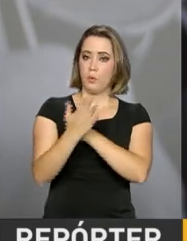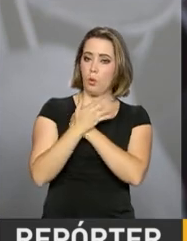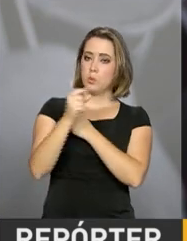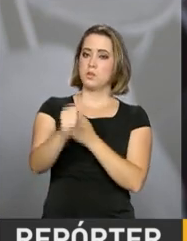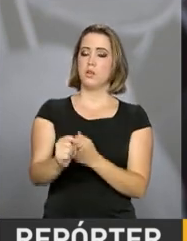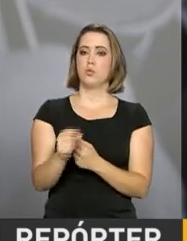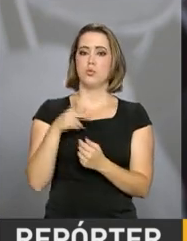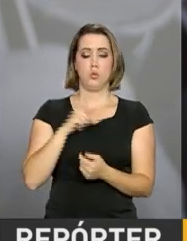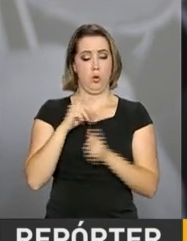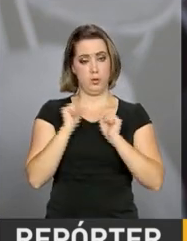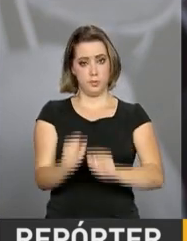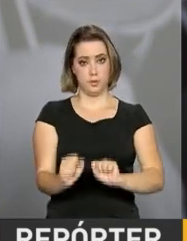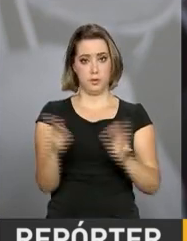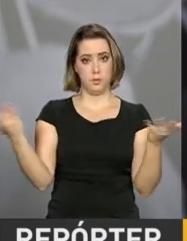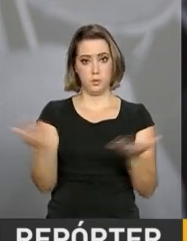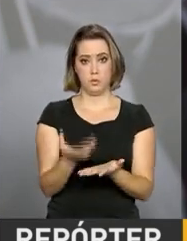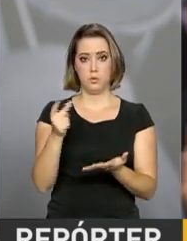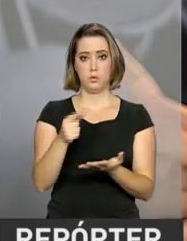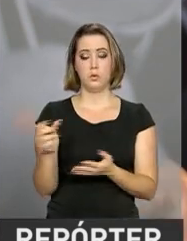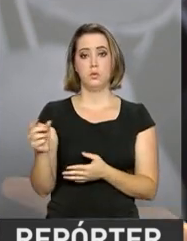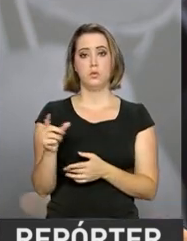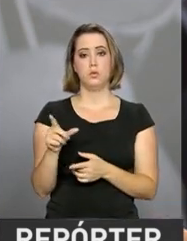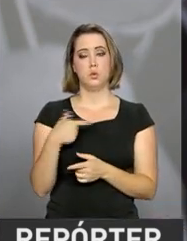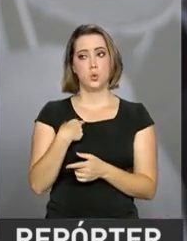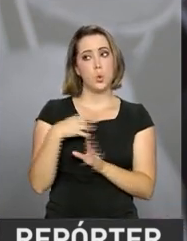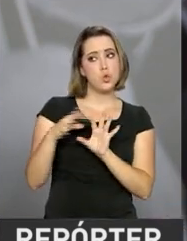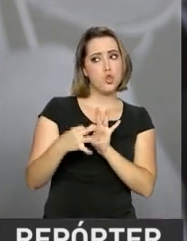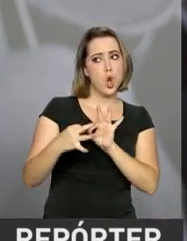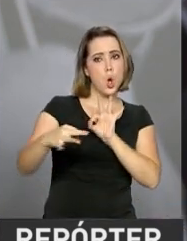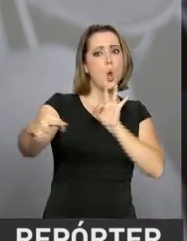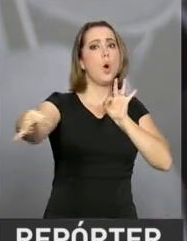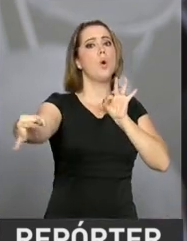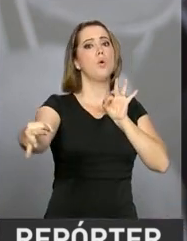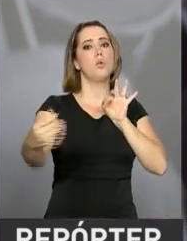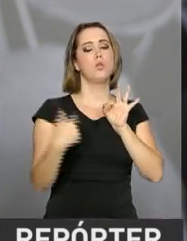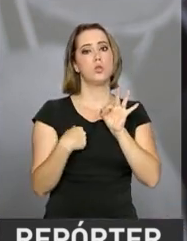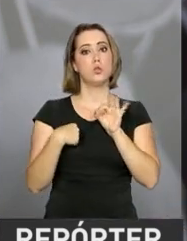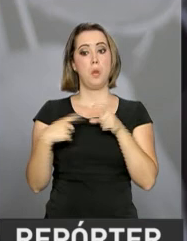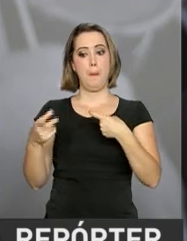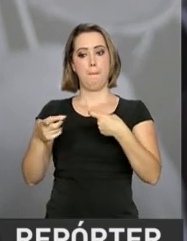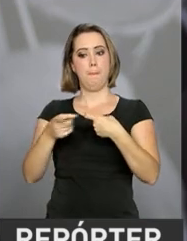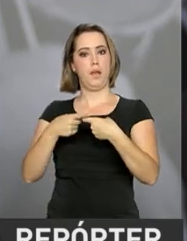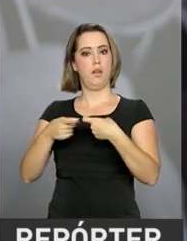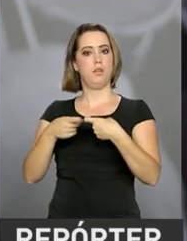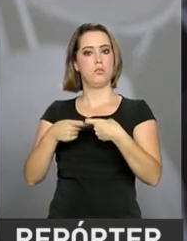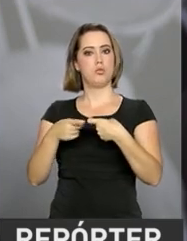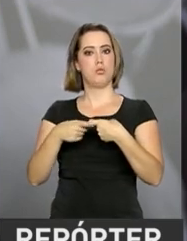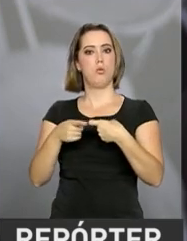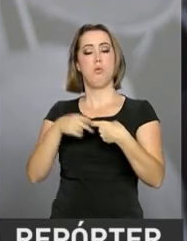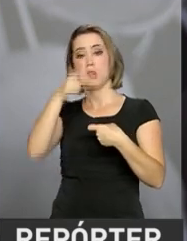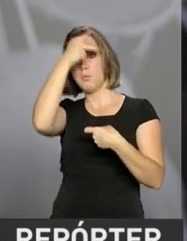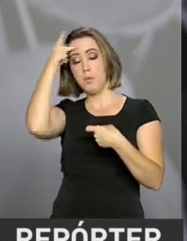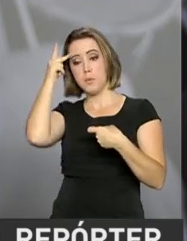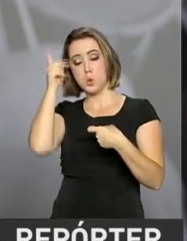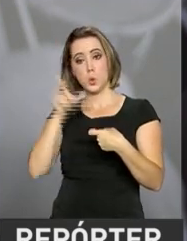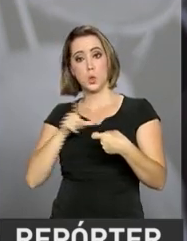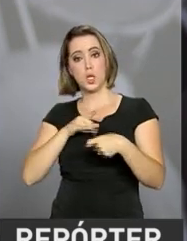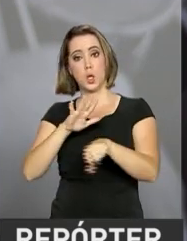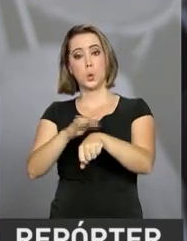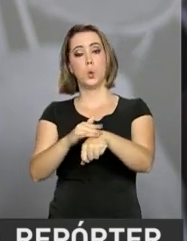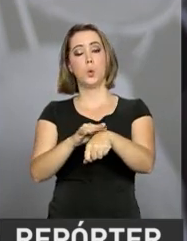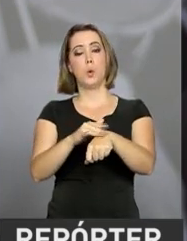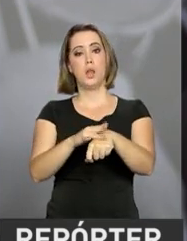hoje condições de renovar remotamente os médicos de pacientes de diabetes ele está